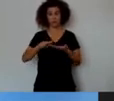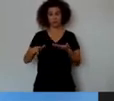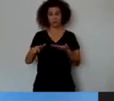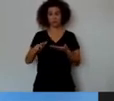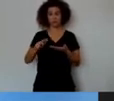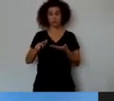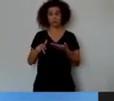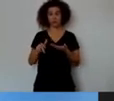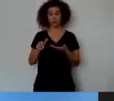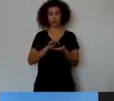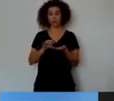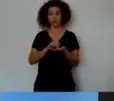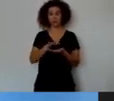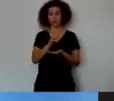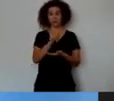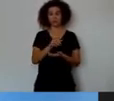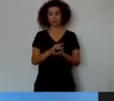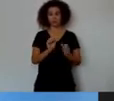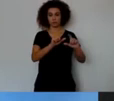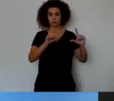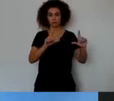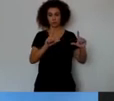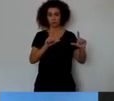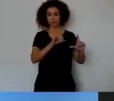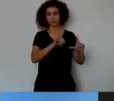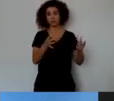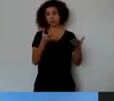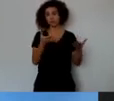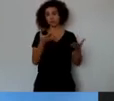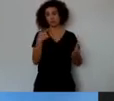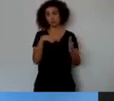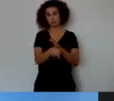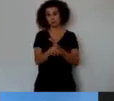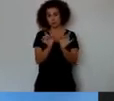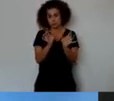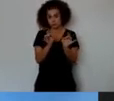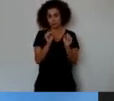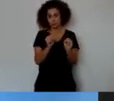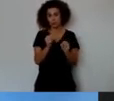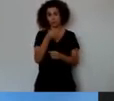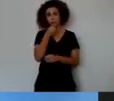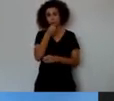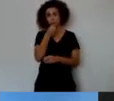essas questões. Se alguém tiver alguma pergunta específica, pode abrir o